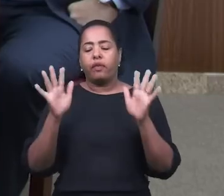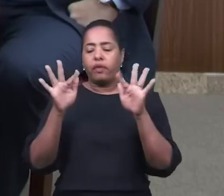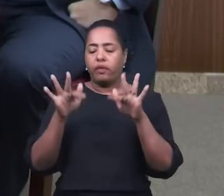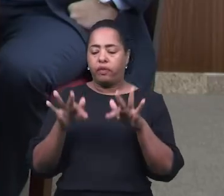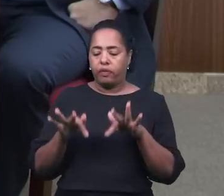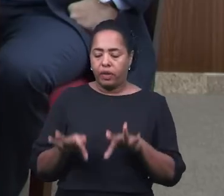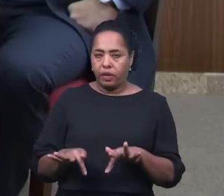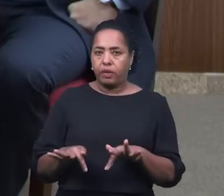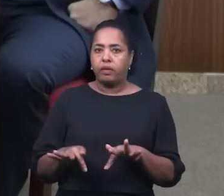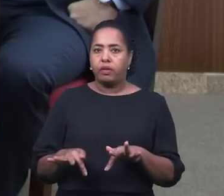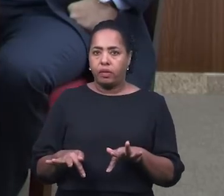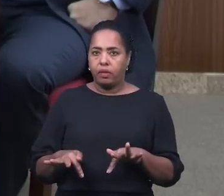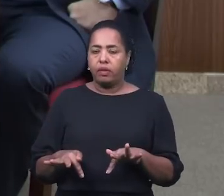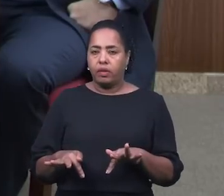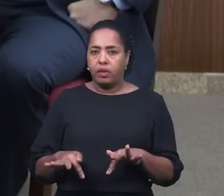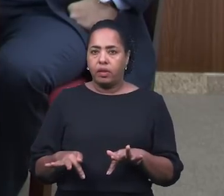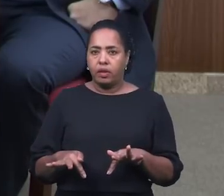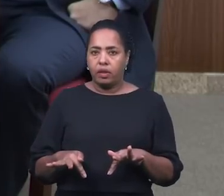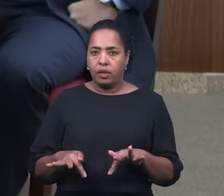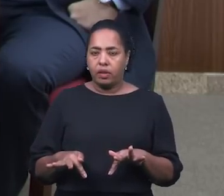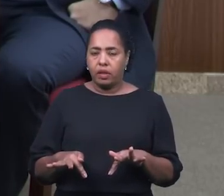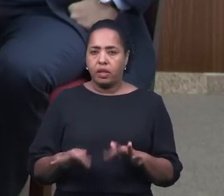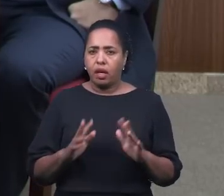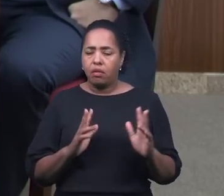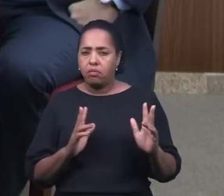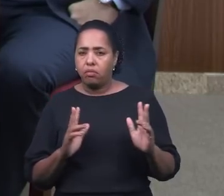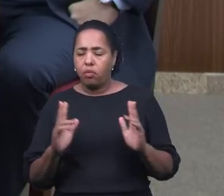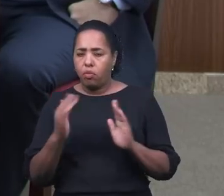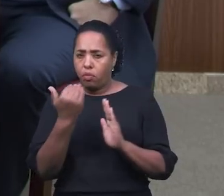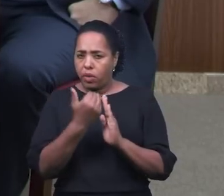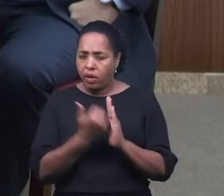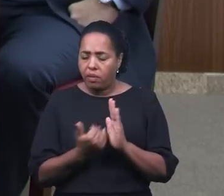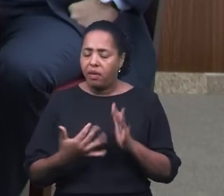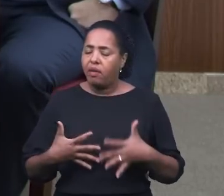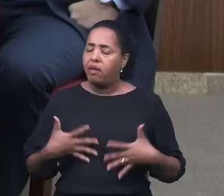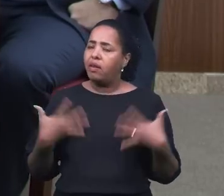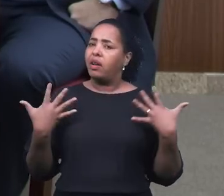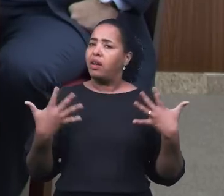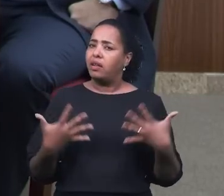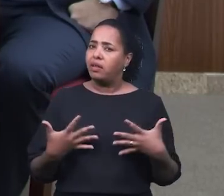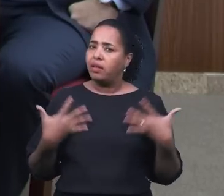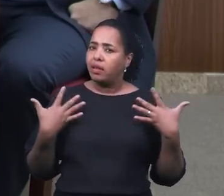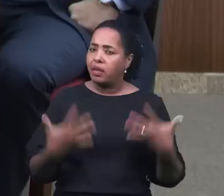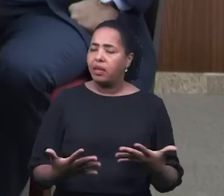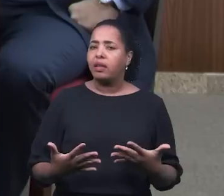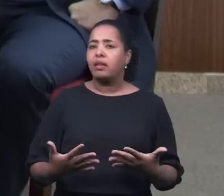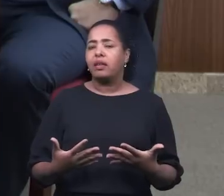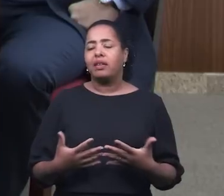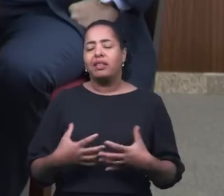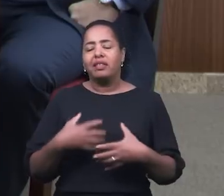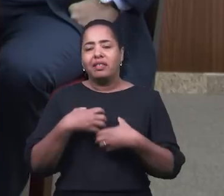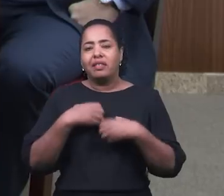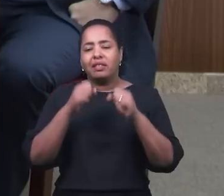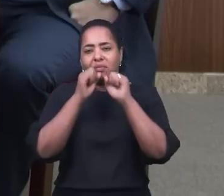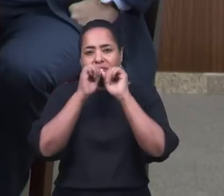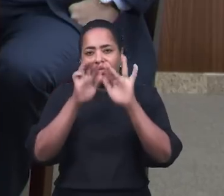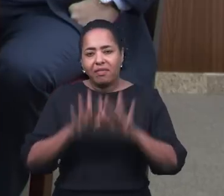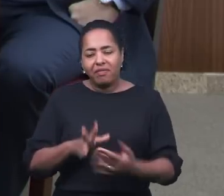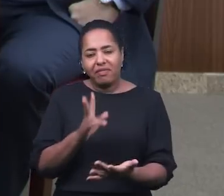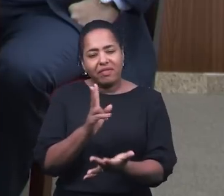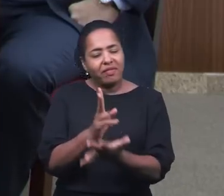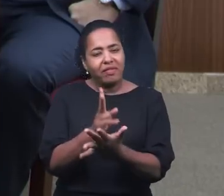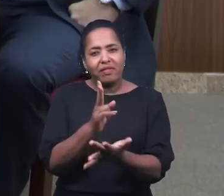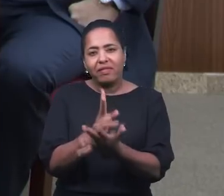nós estamos aqui encerrando, então, esta edição. Com muita alegria, como sempre, recebemos aqui uma grande